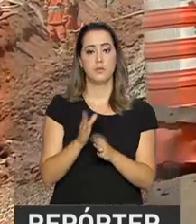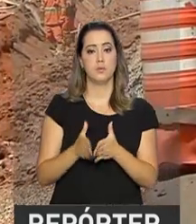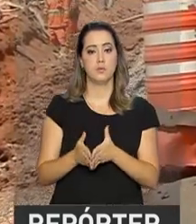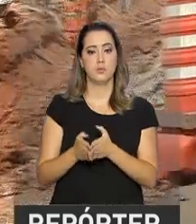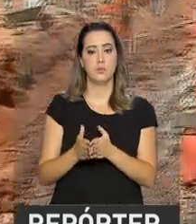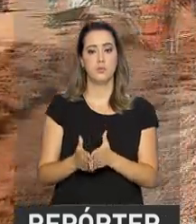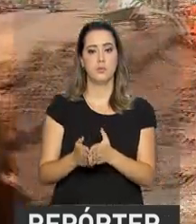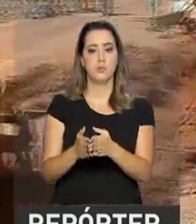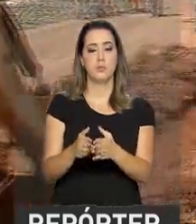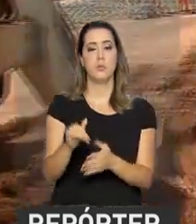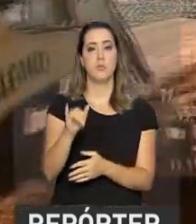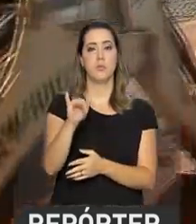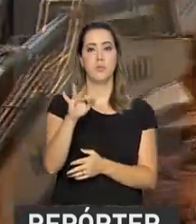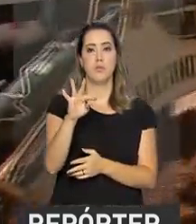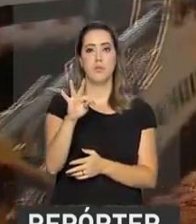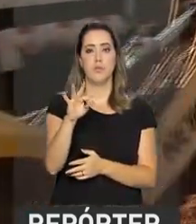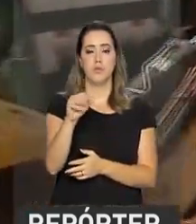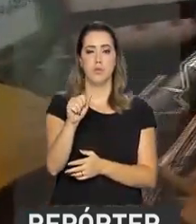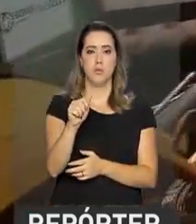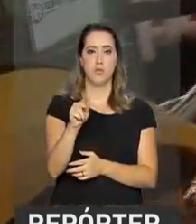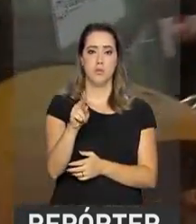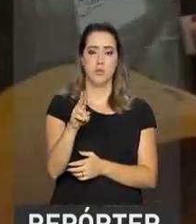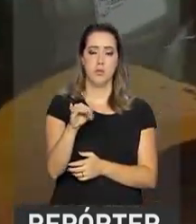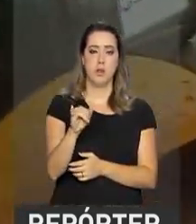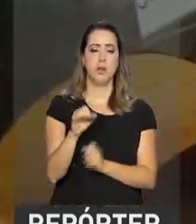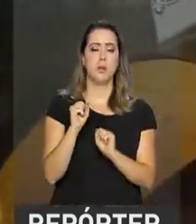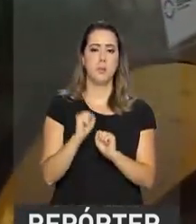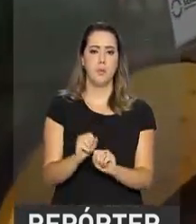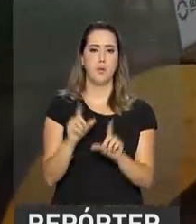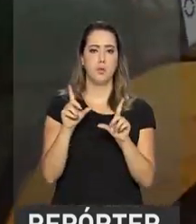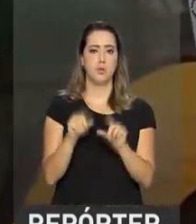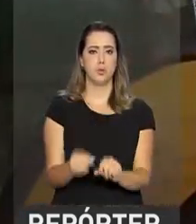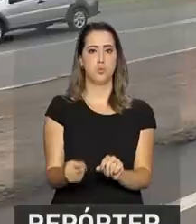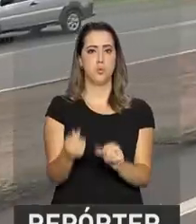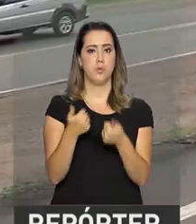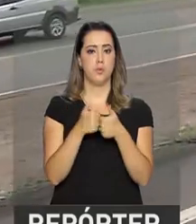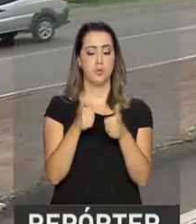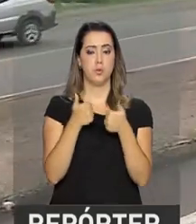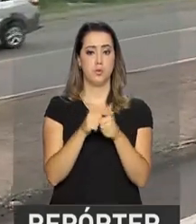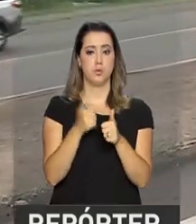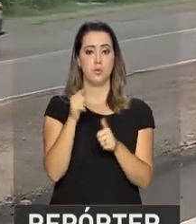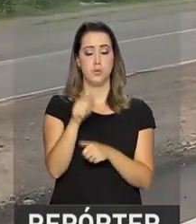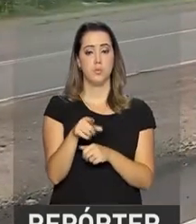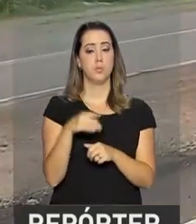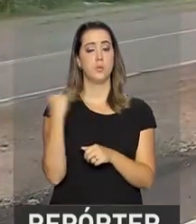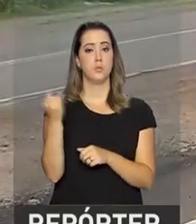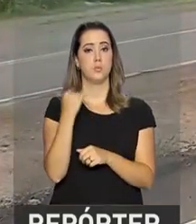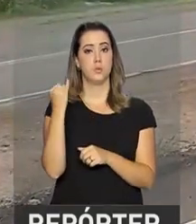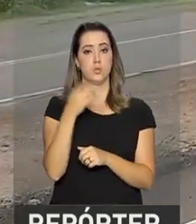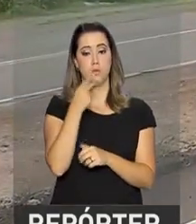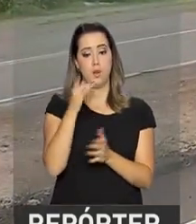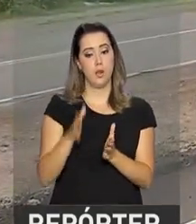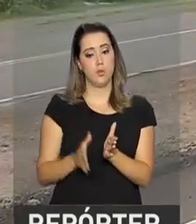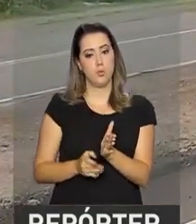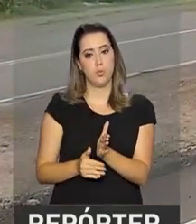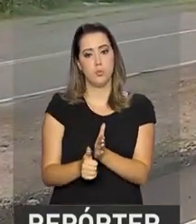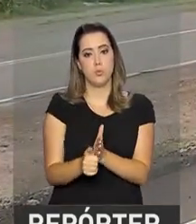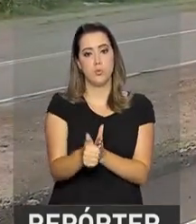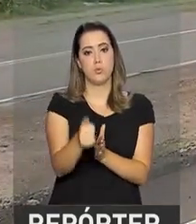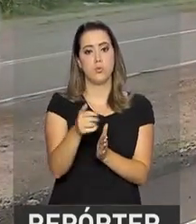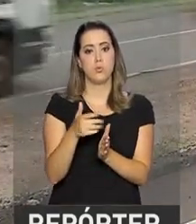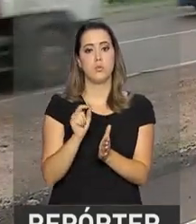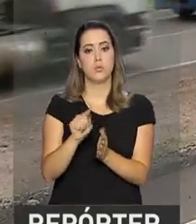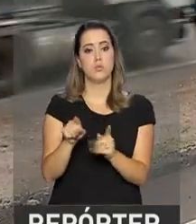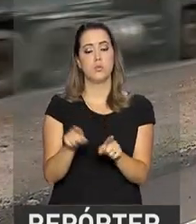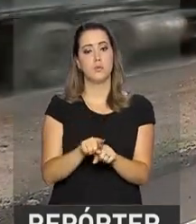Itaqui e pode reduzir o frete para os produtos movimentados no terminal, com destaque para os grãos produzidos no estado.